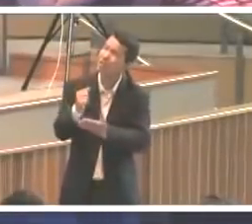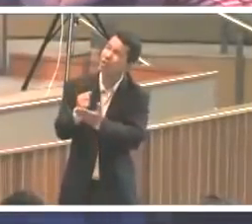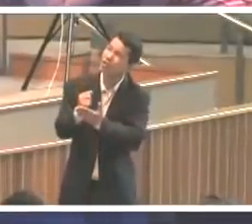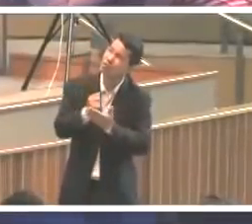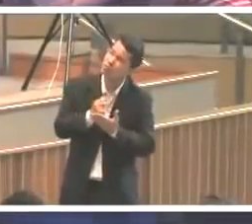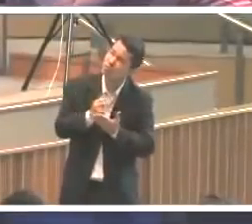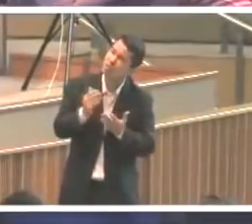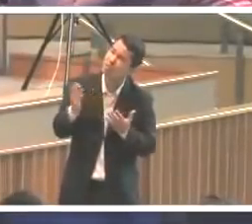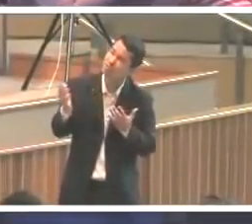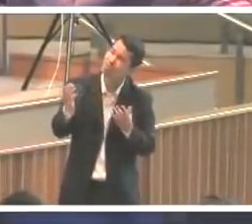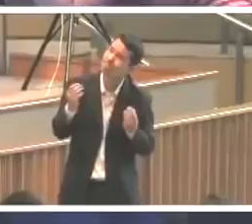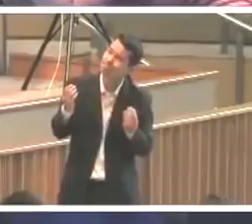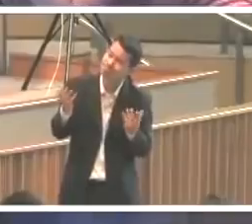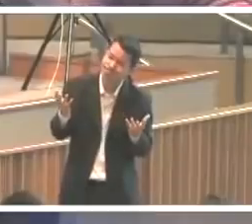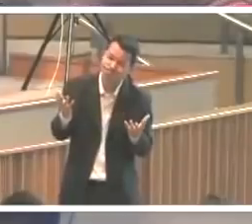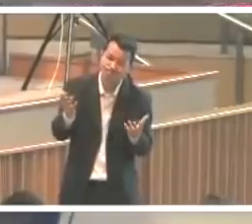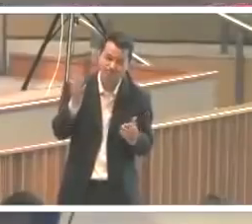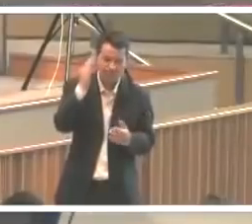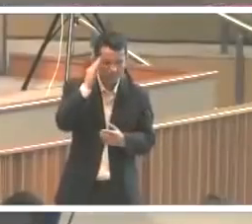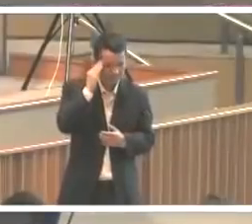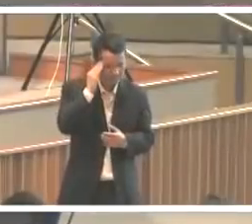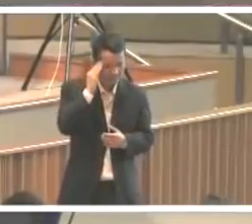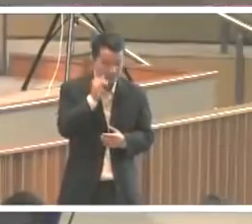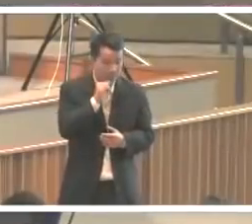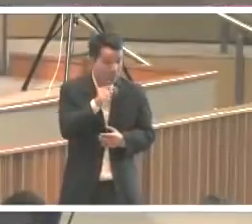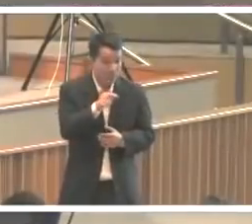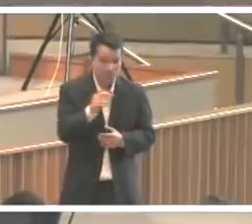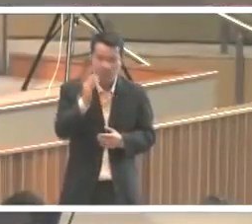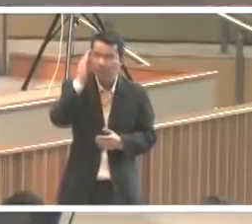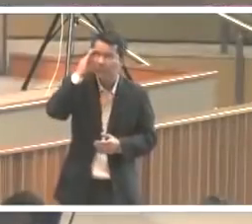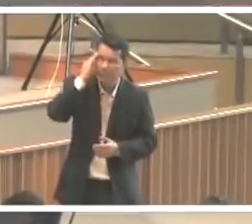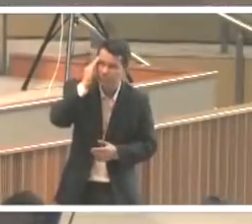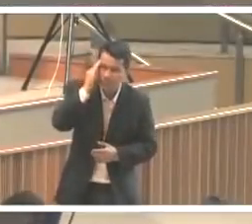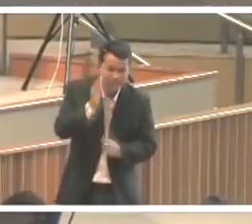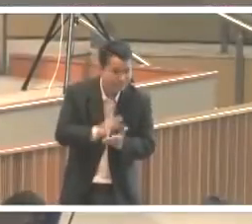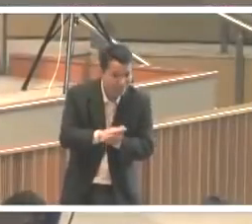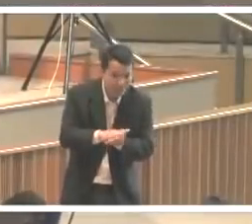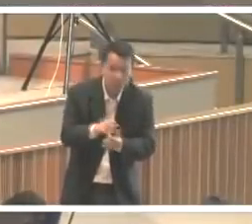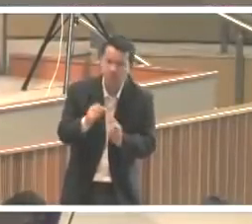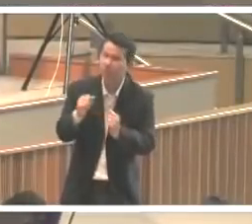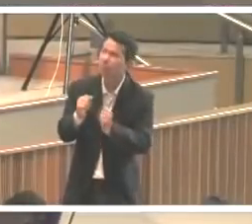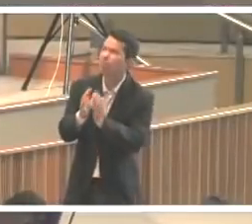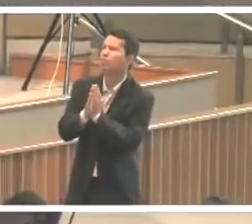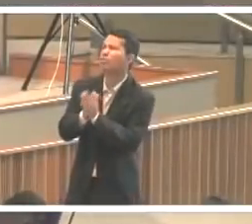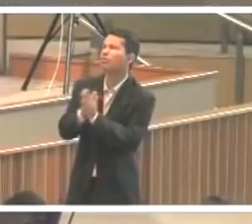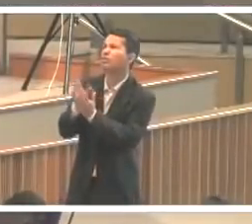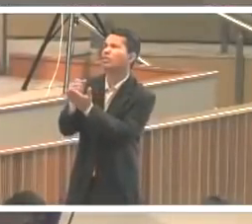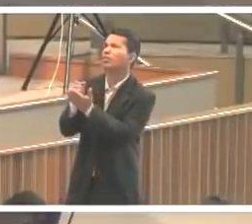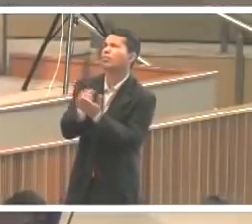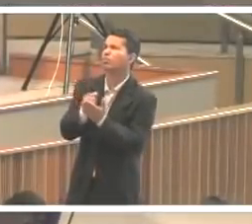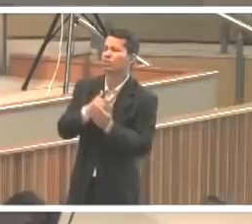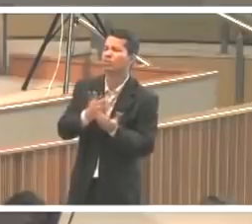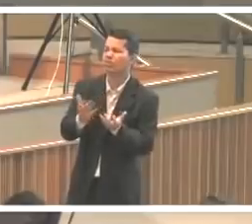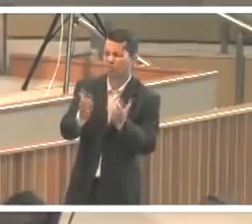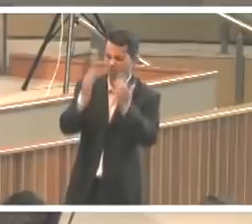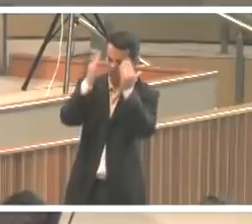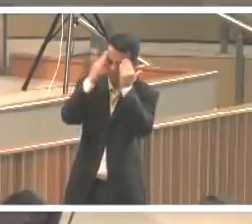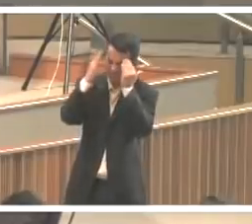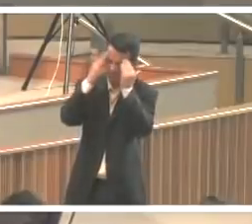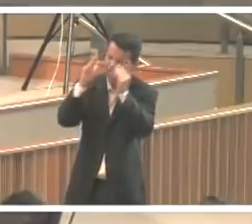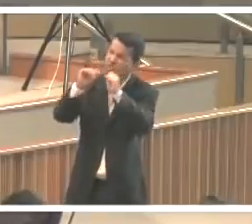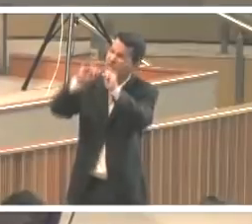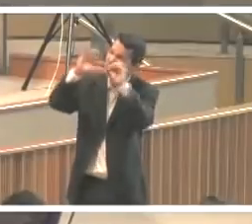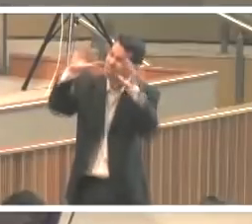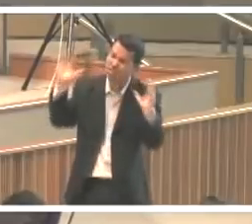hoje? Se você não conseguiu ouvir, clama, diz, Senhor, eu quero entender a tua vontade, fala comigo, mas clama